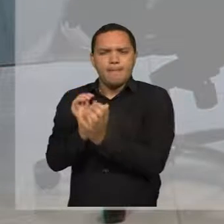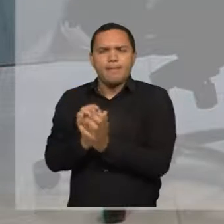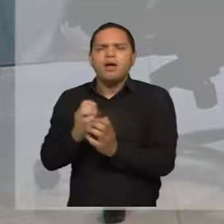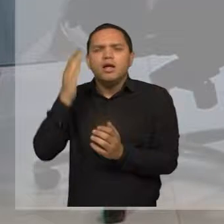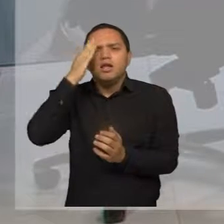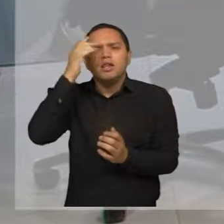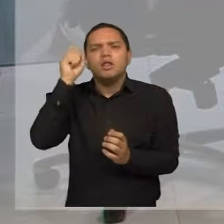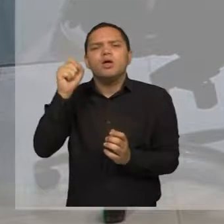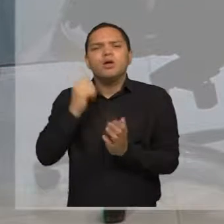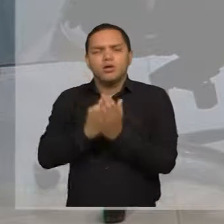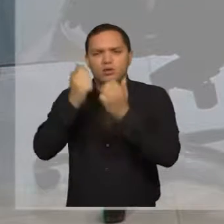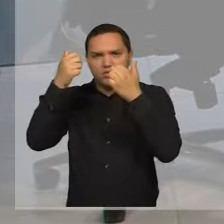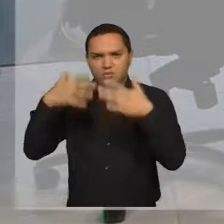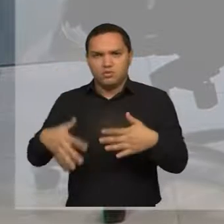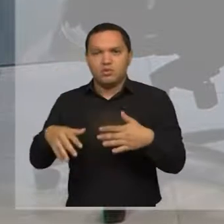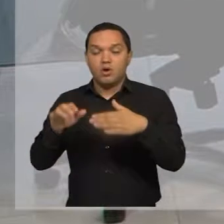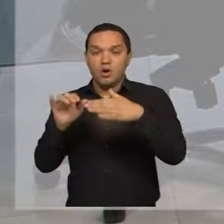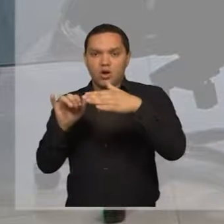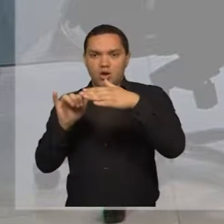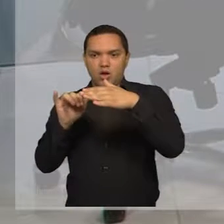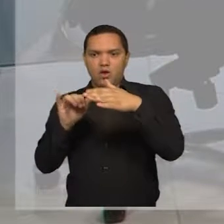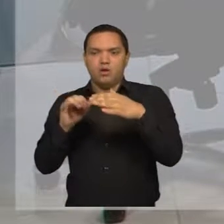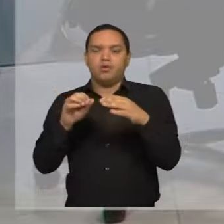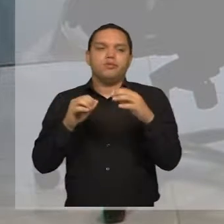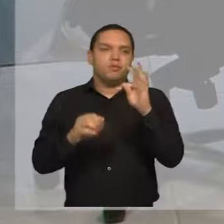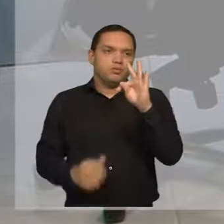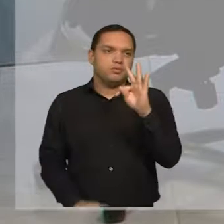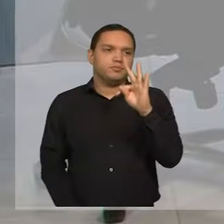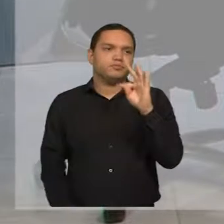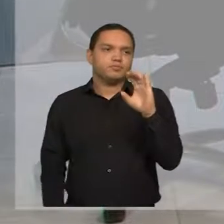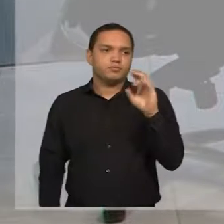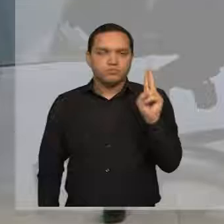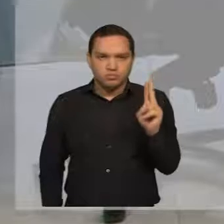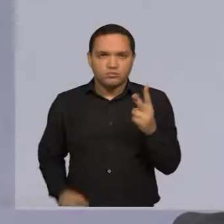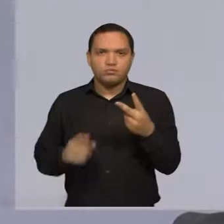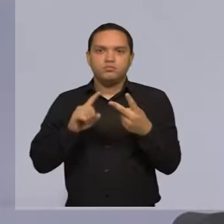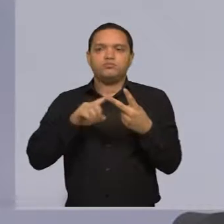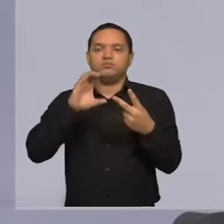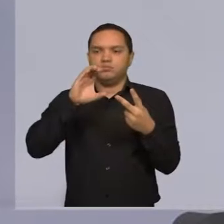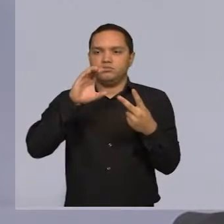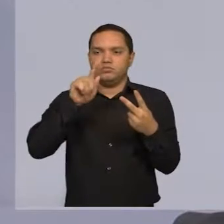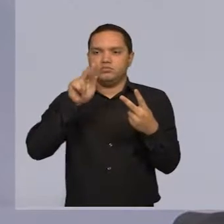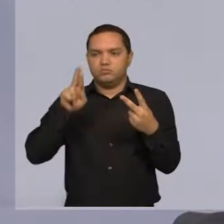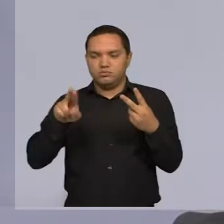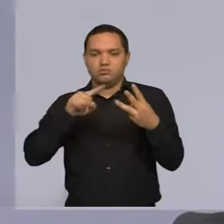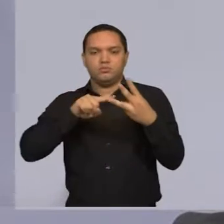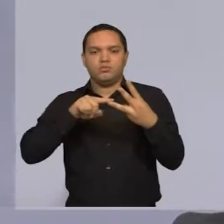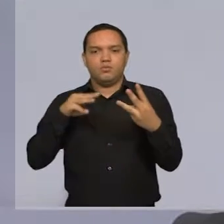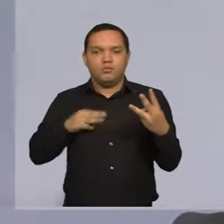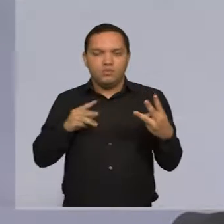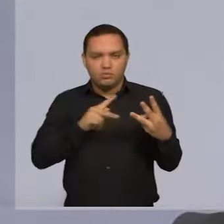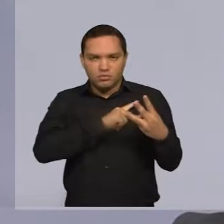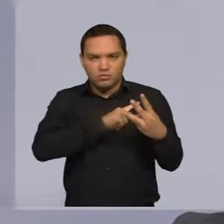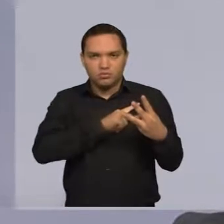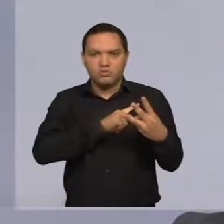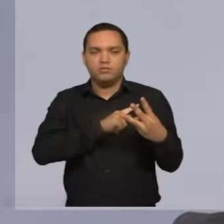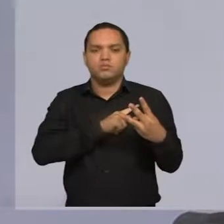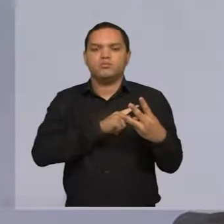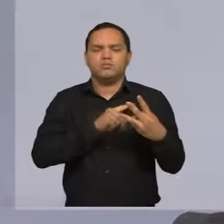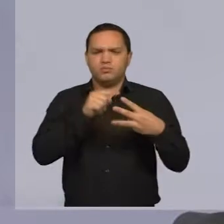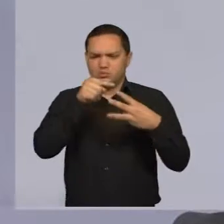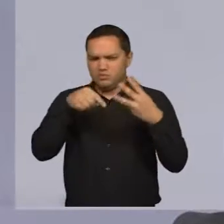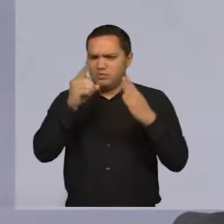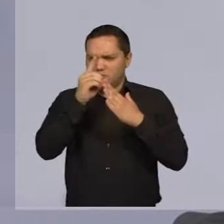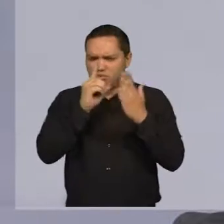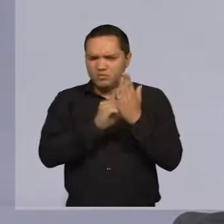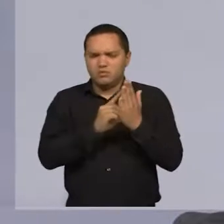entender dos órgãos do próprio governo, como o Tribunal de Contas da União, CGU, Ministério Público, esse